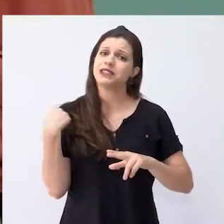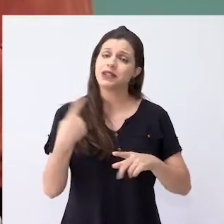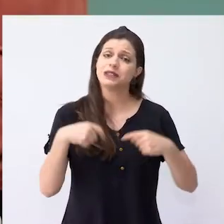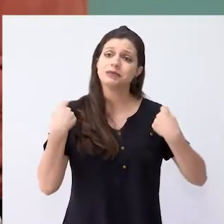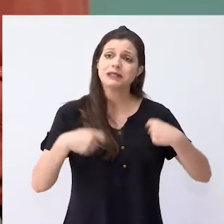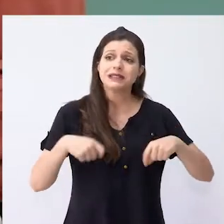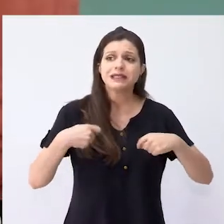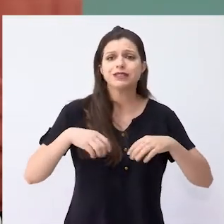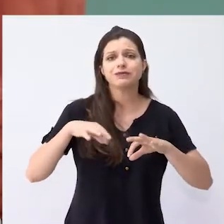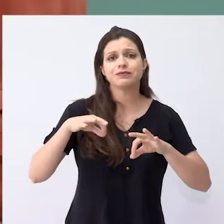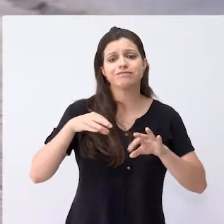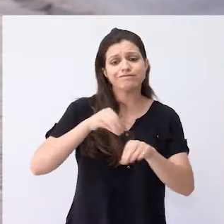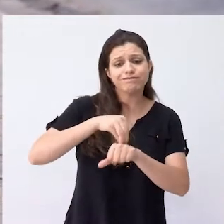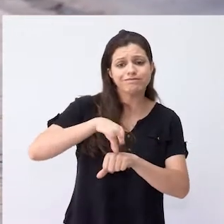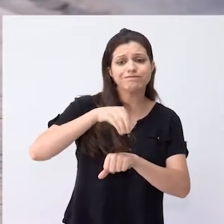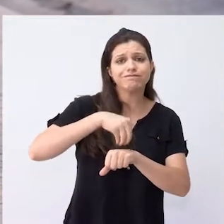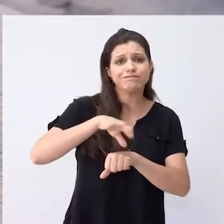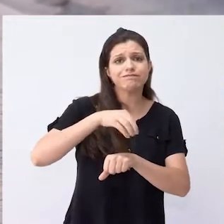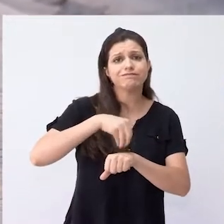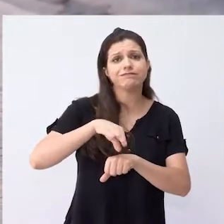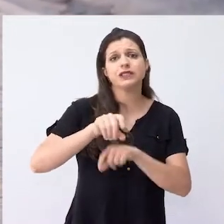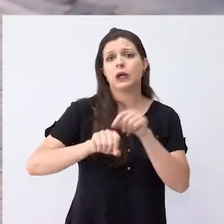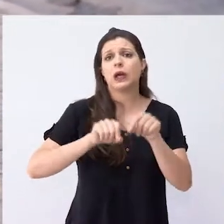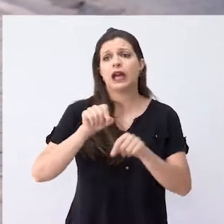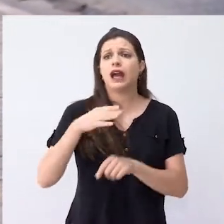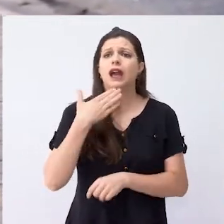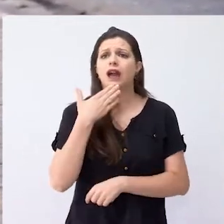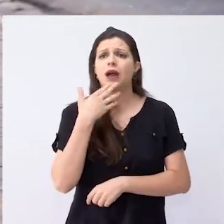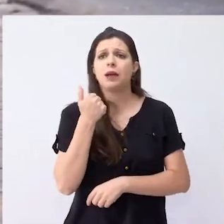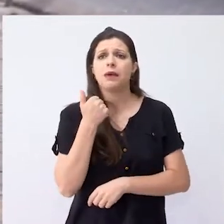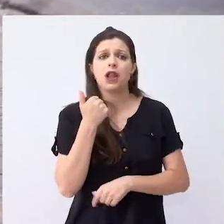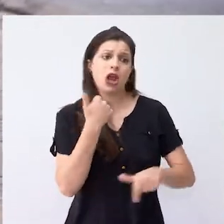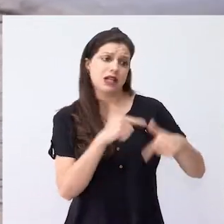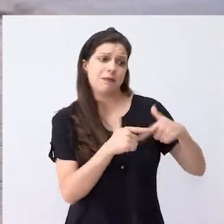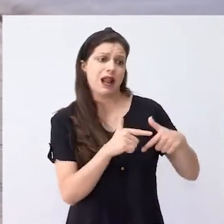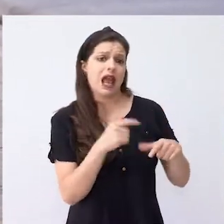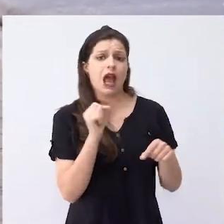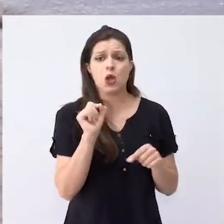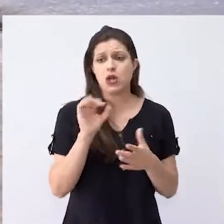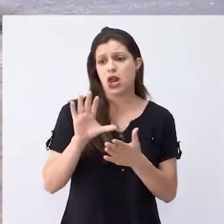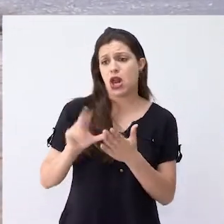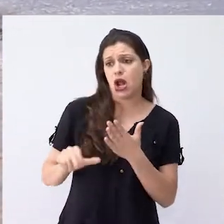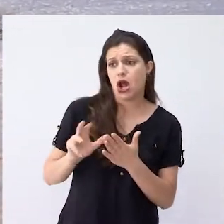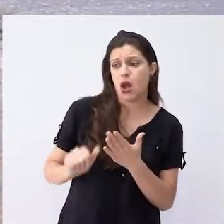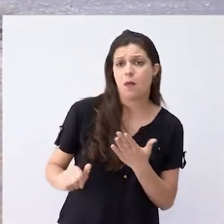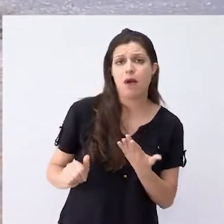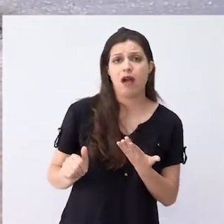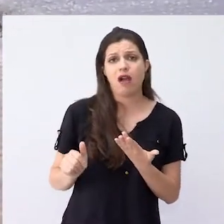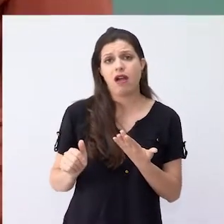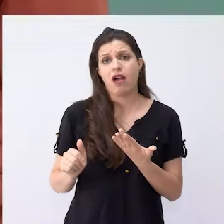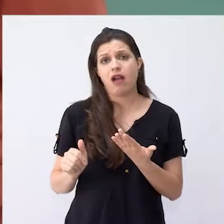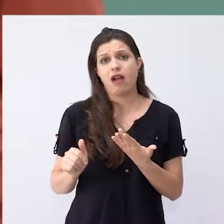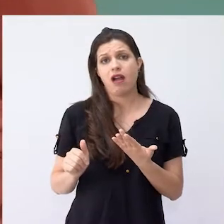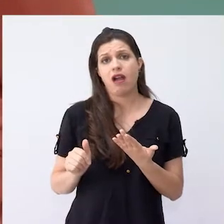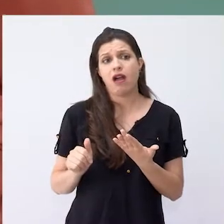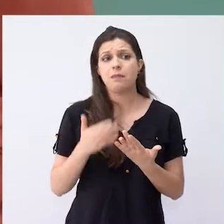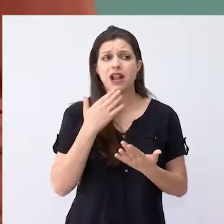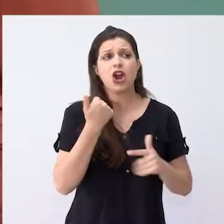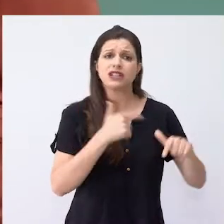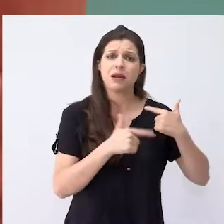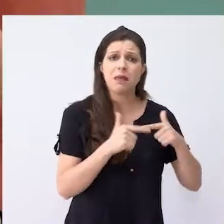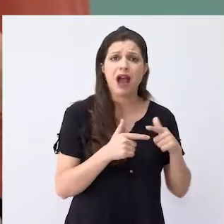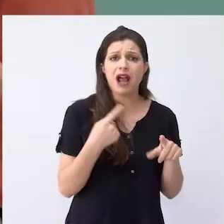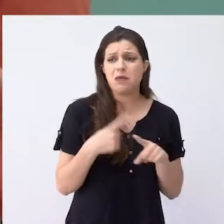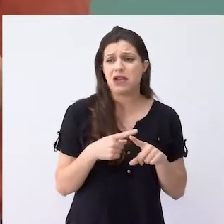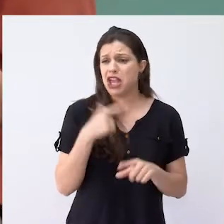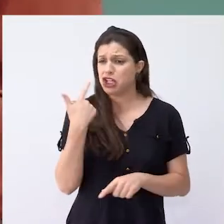tem que desconstruir esses mitos, que é melhor trabalhar do que roubar, melhor trabalhar do que virar bandido, melhor trabalhar do que não ter